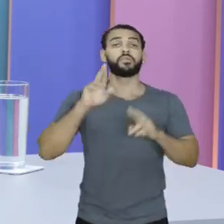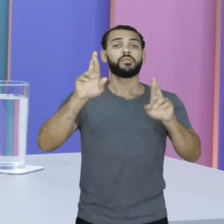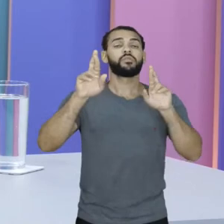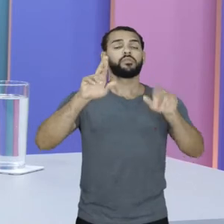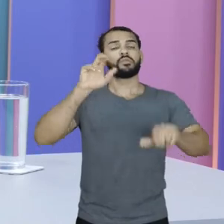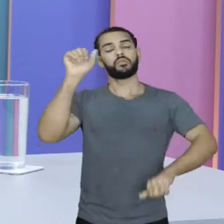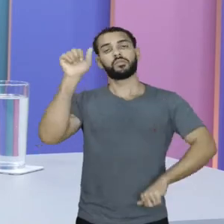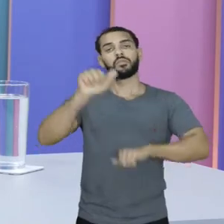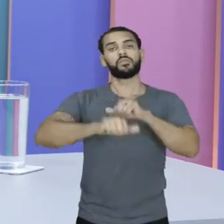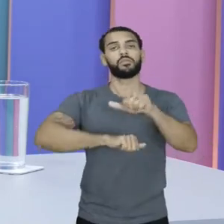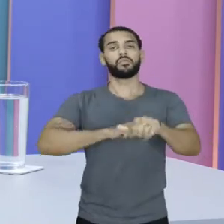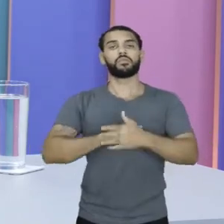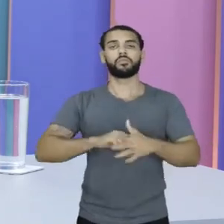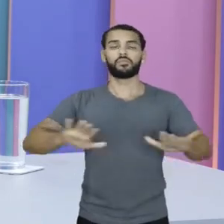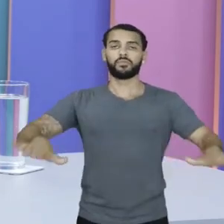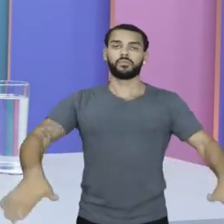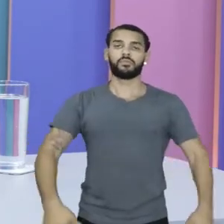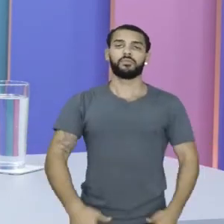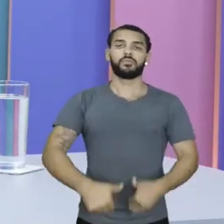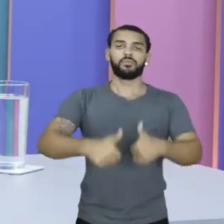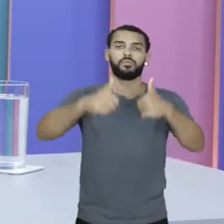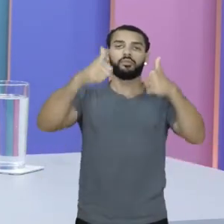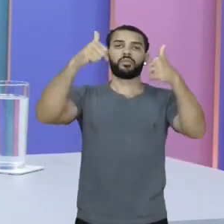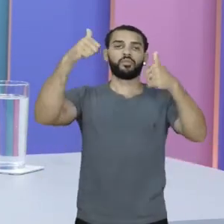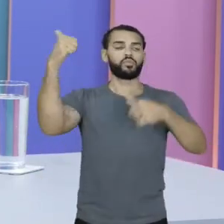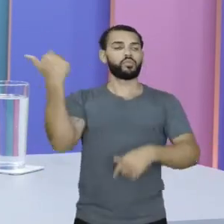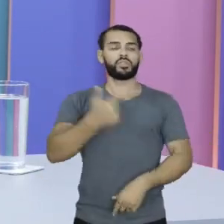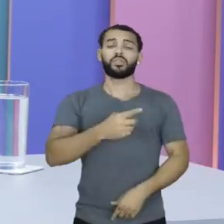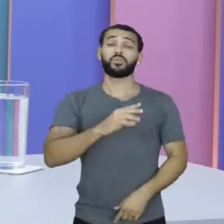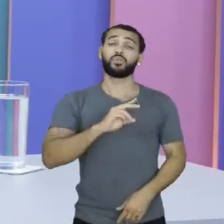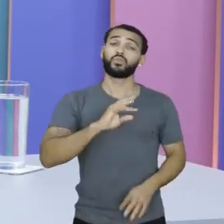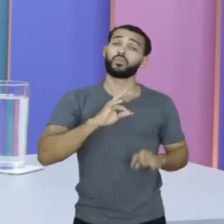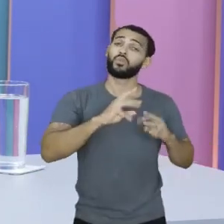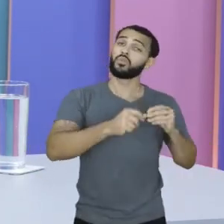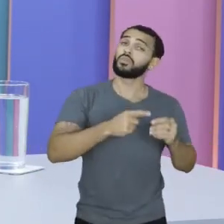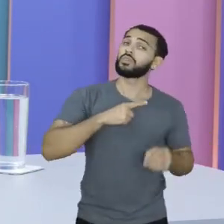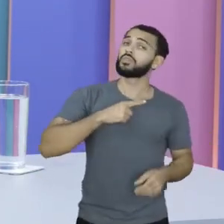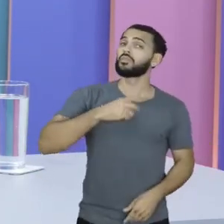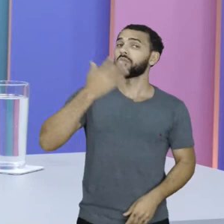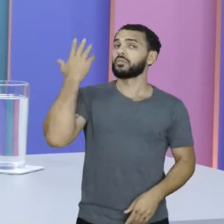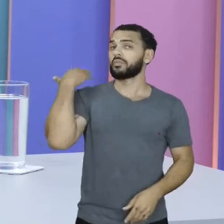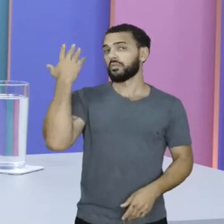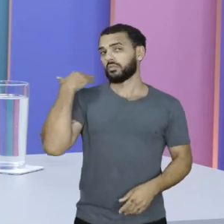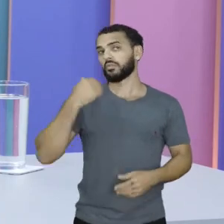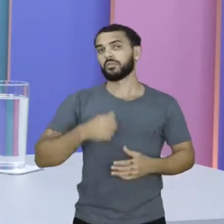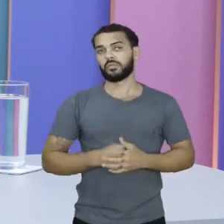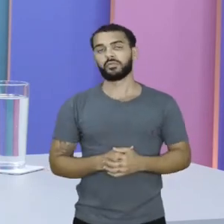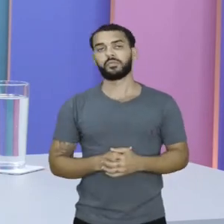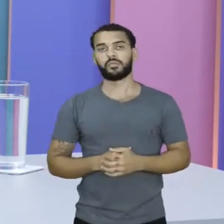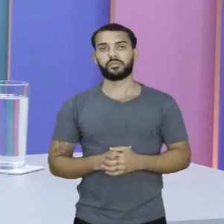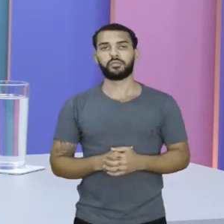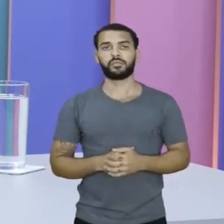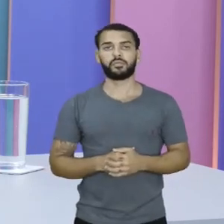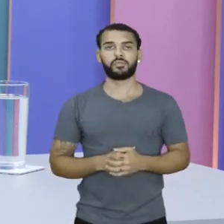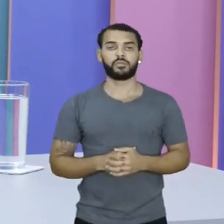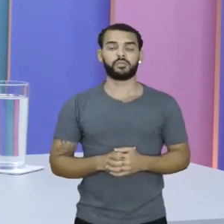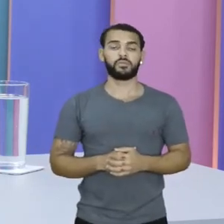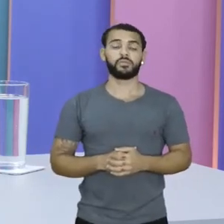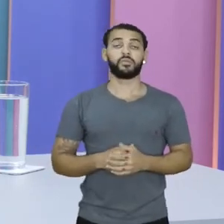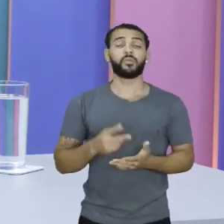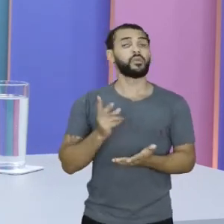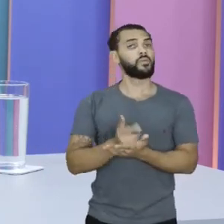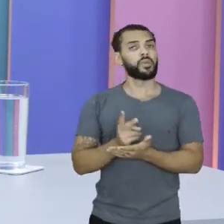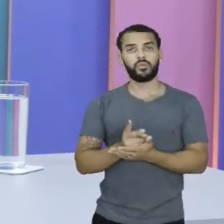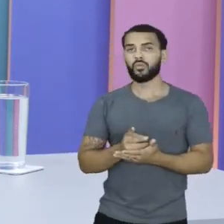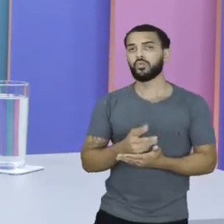mas mudar para melhor de tudo aquilo que já fomos, né? De tudo aquilo que já fomos, mesmo nos nossos governos. Nós